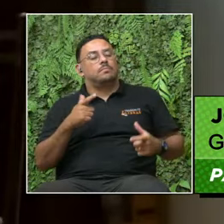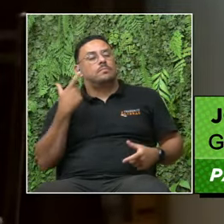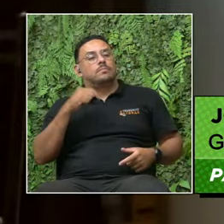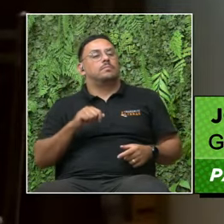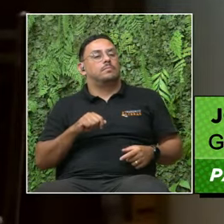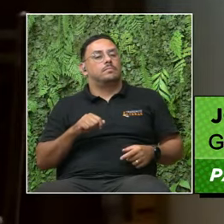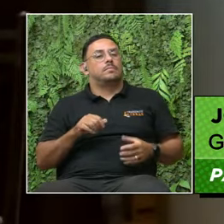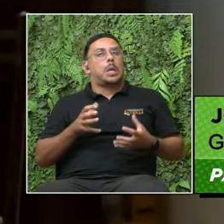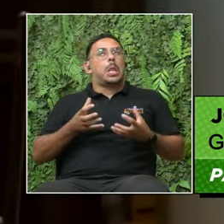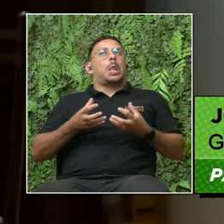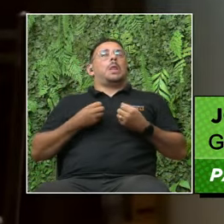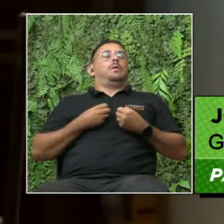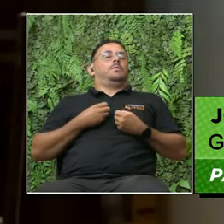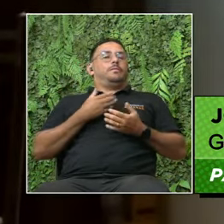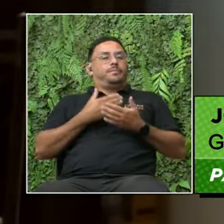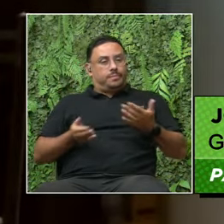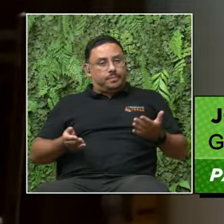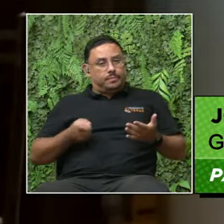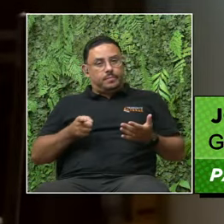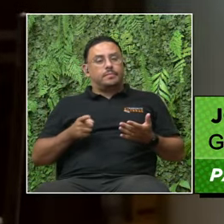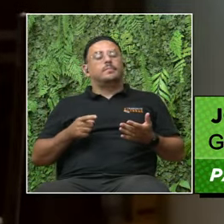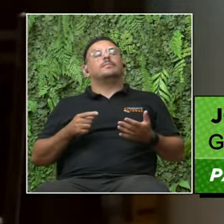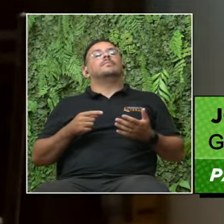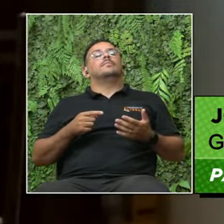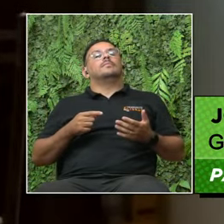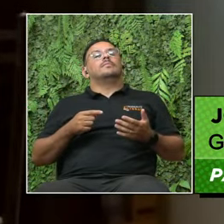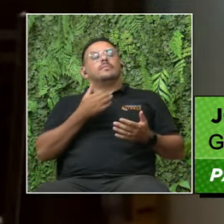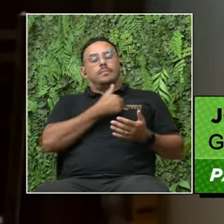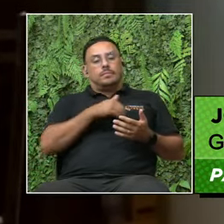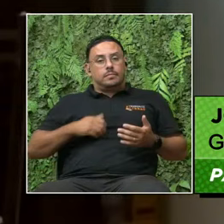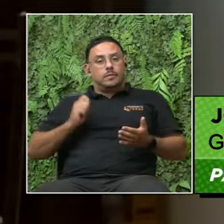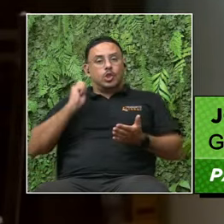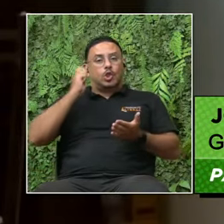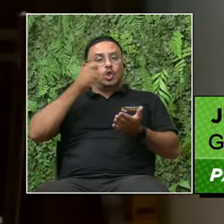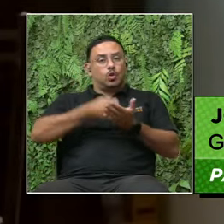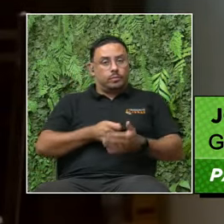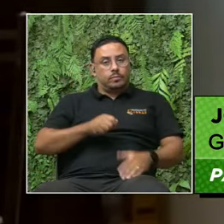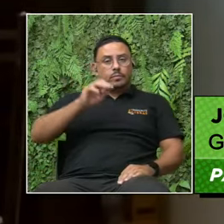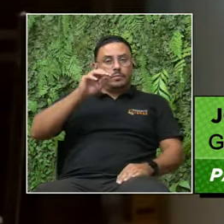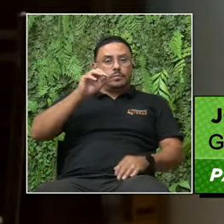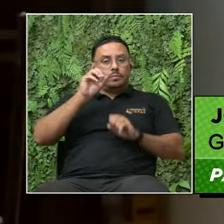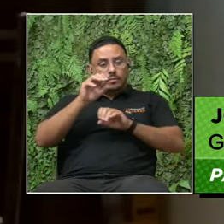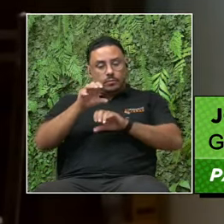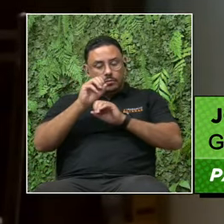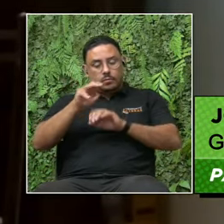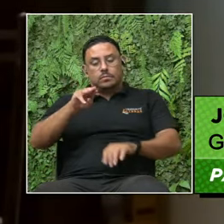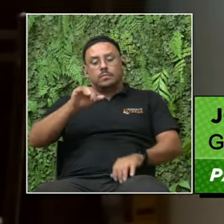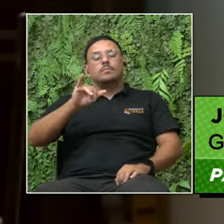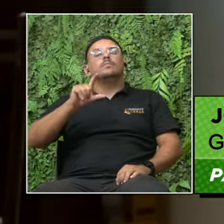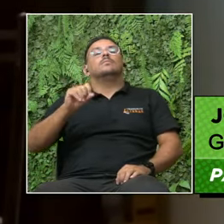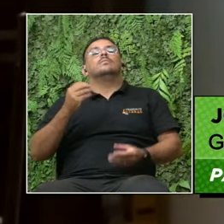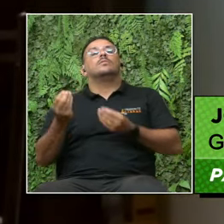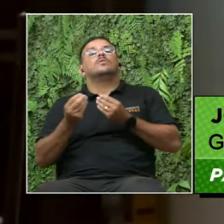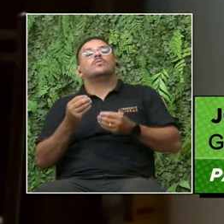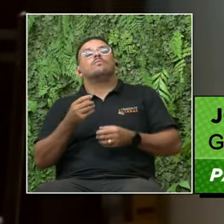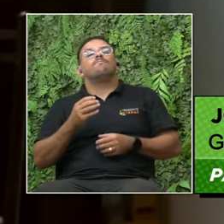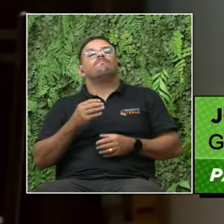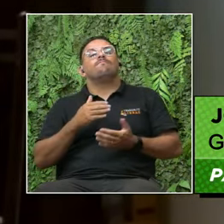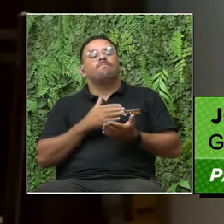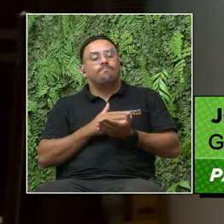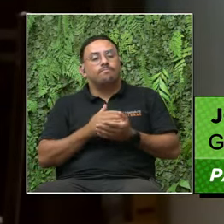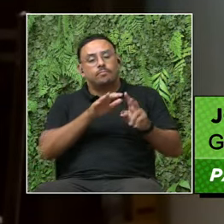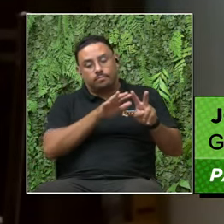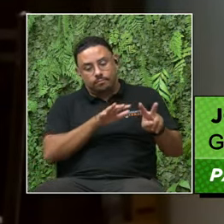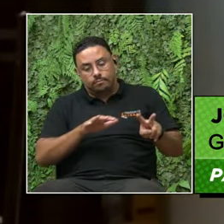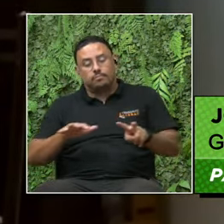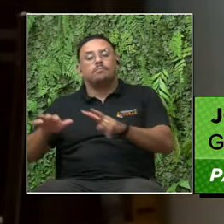sucumbindo e aí Traz o Atlético traz o Gabriel milito então bobb vamos ver como o Cruzeiro vai se comportar ao longo da